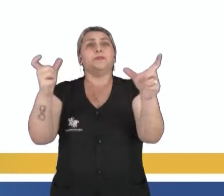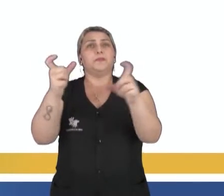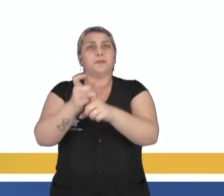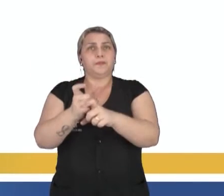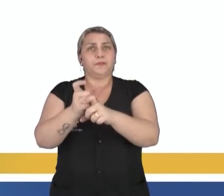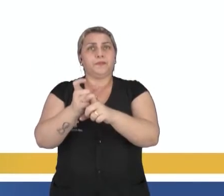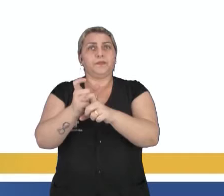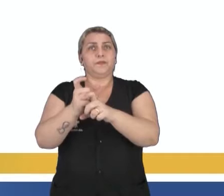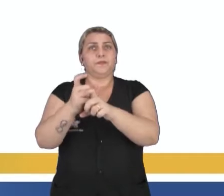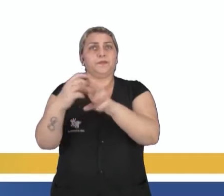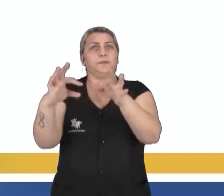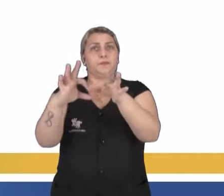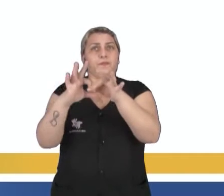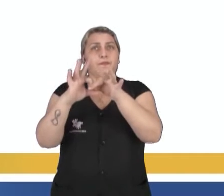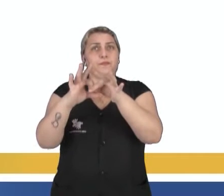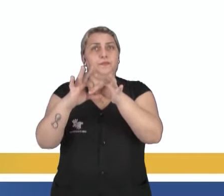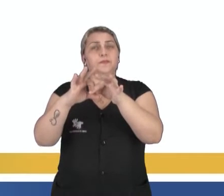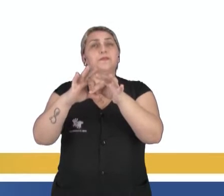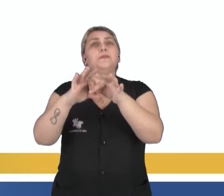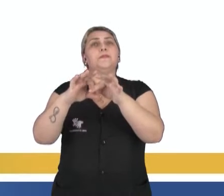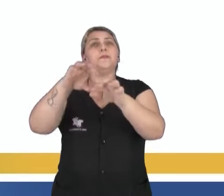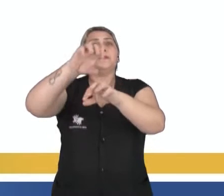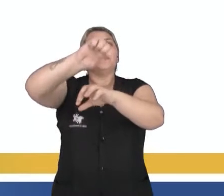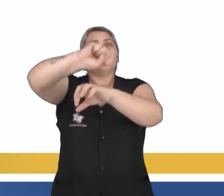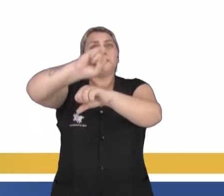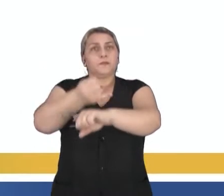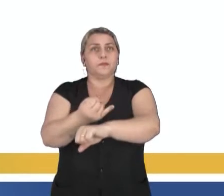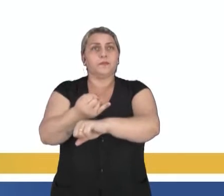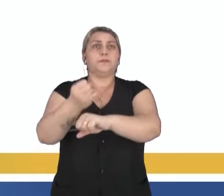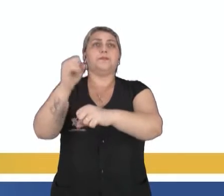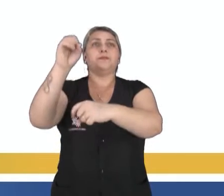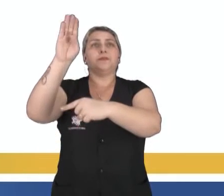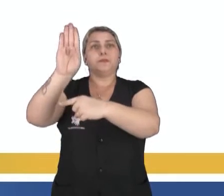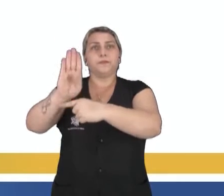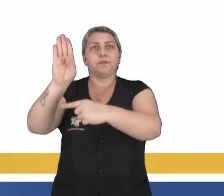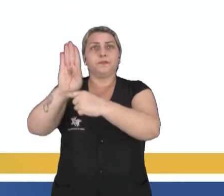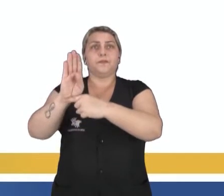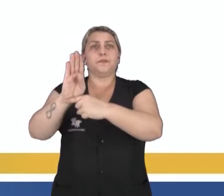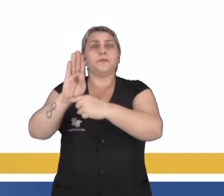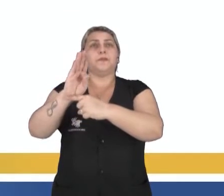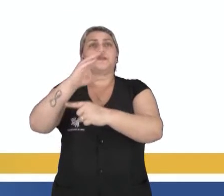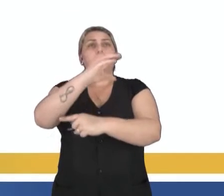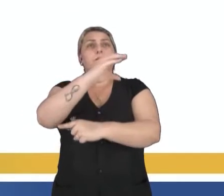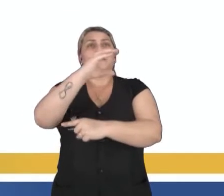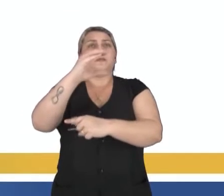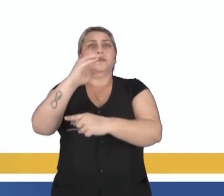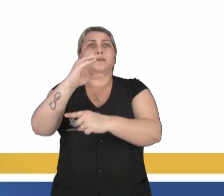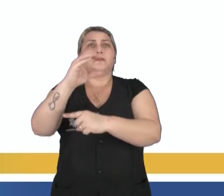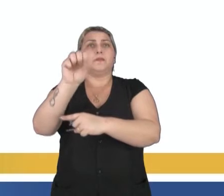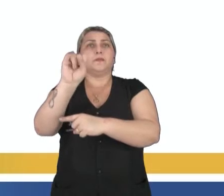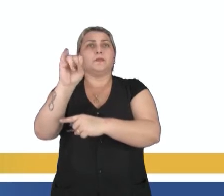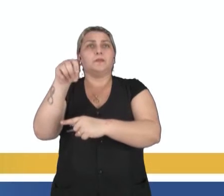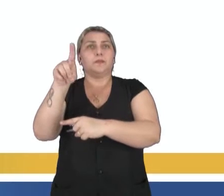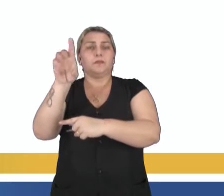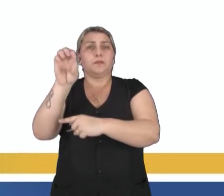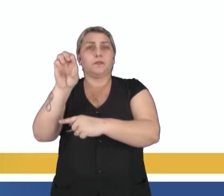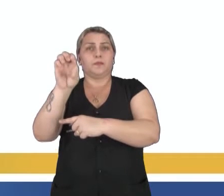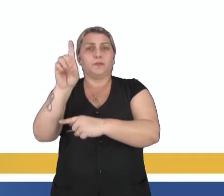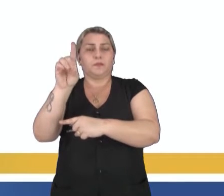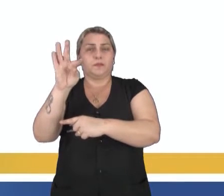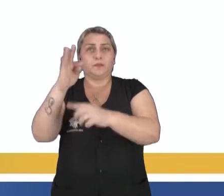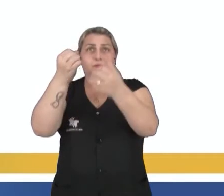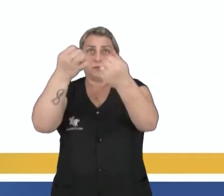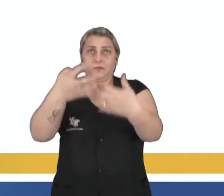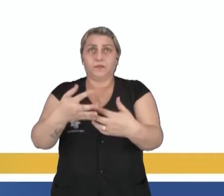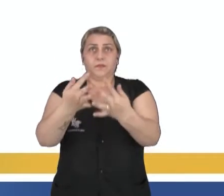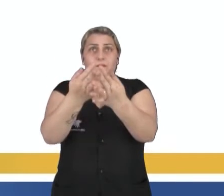restritivas com o conectivos e sujeitos ou coordenadas sindéticas